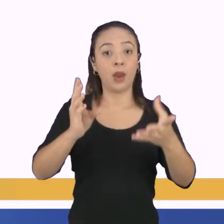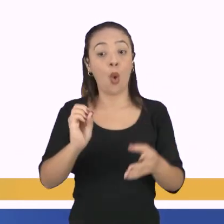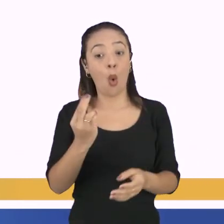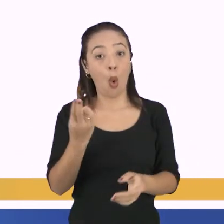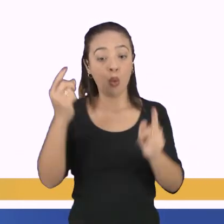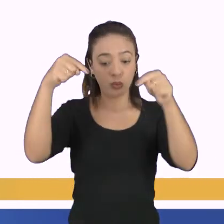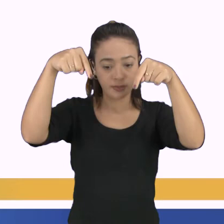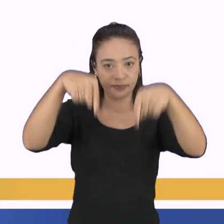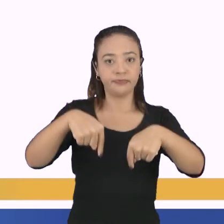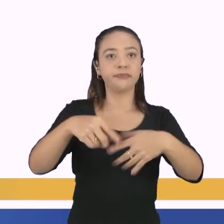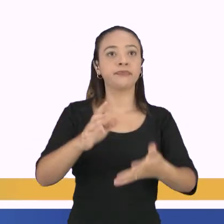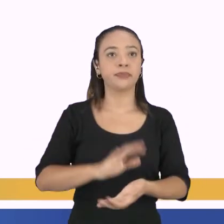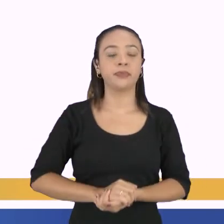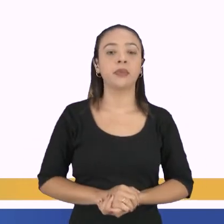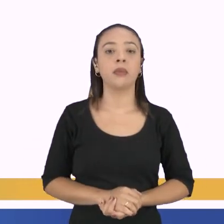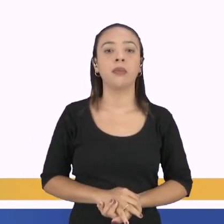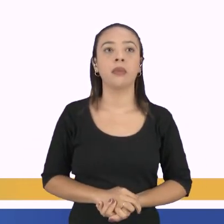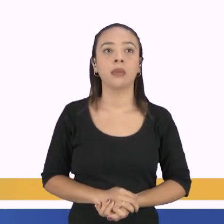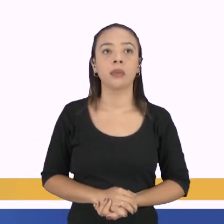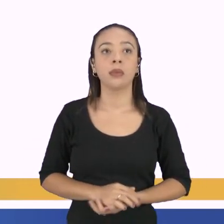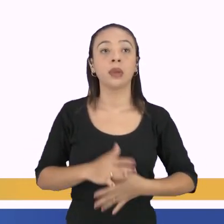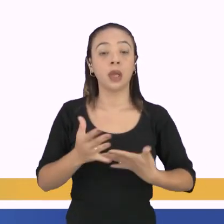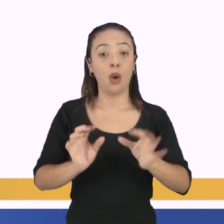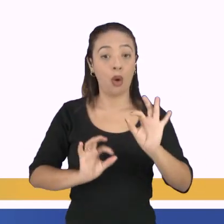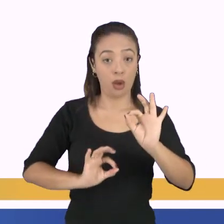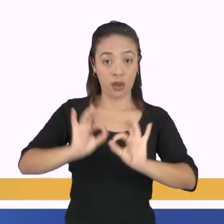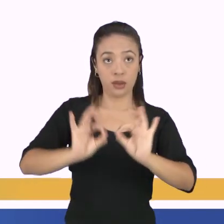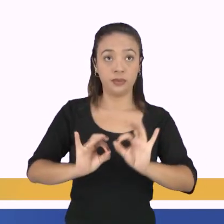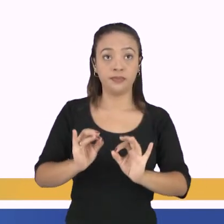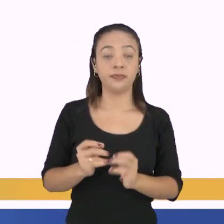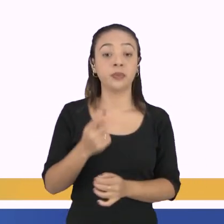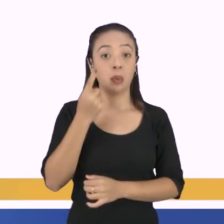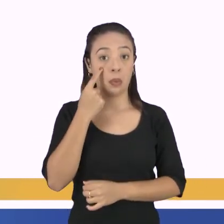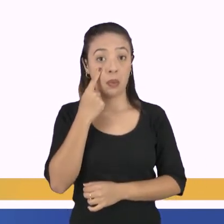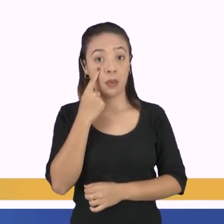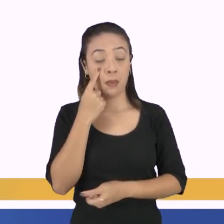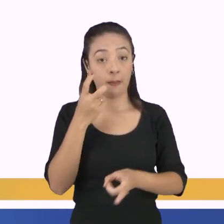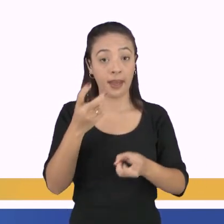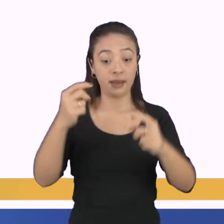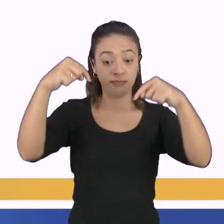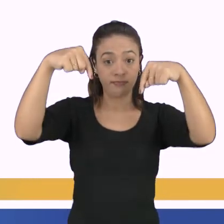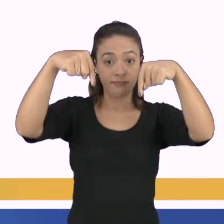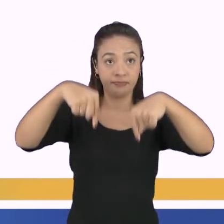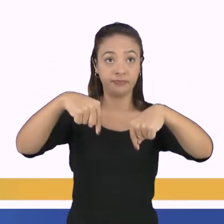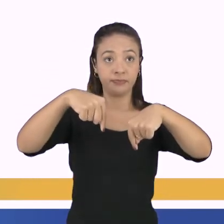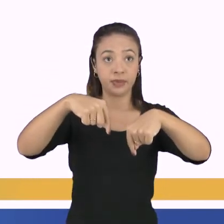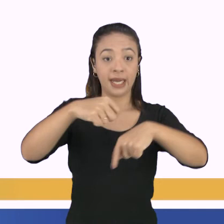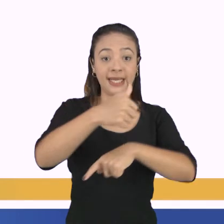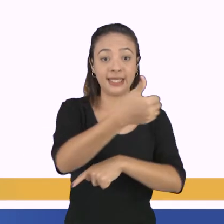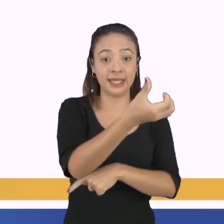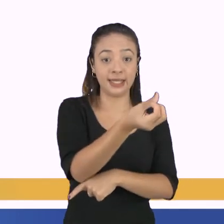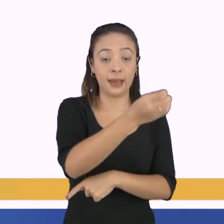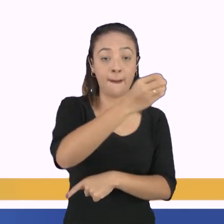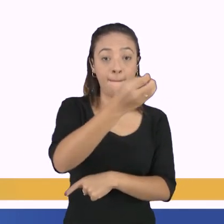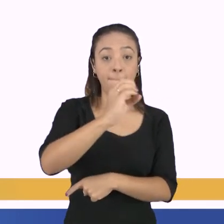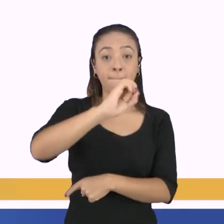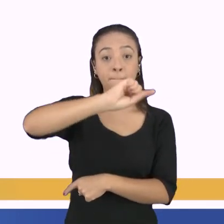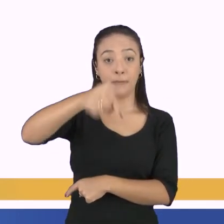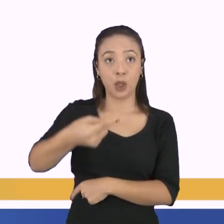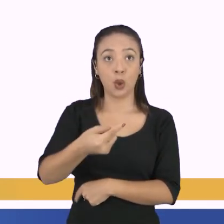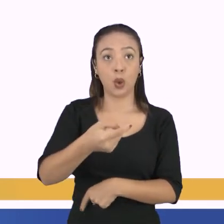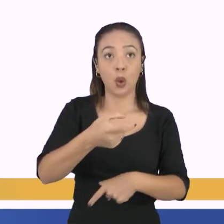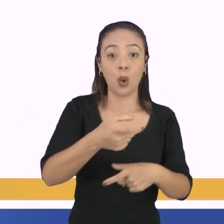proporcional. Então aqui nós montamos a nossa igualdade de frações, né? Reparei que de 160 mil para 240 mil